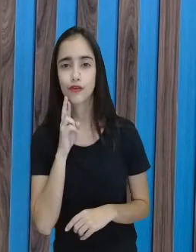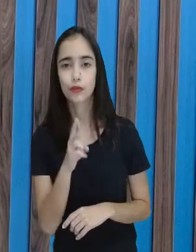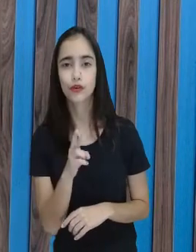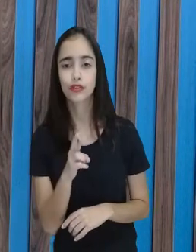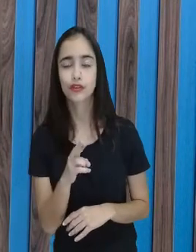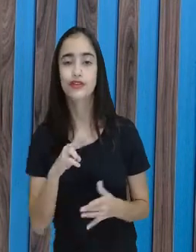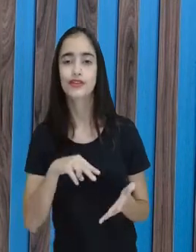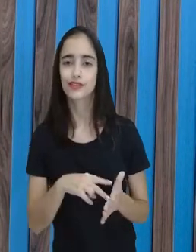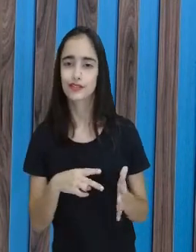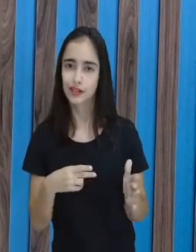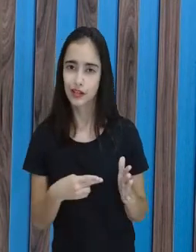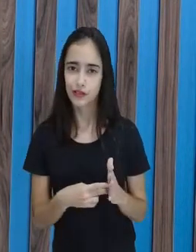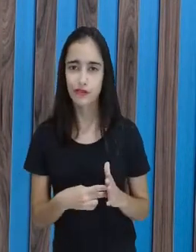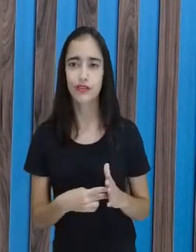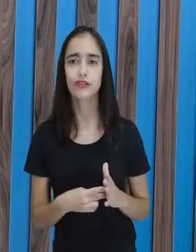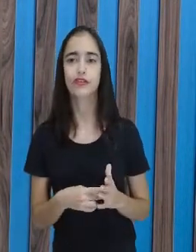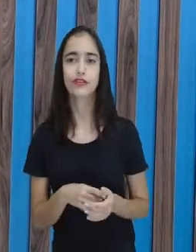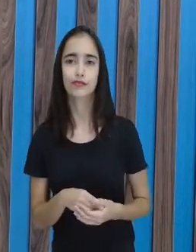resultados? Significa o seguinte: